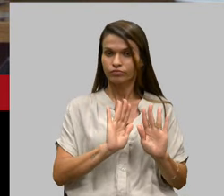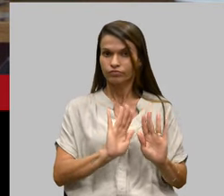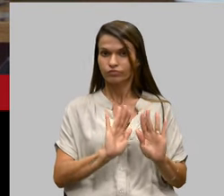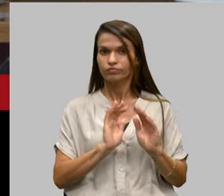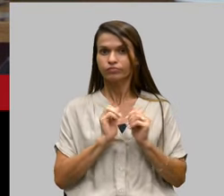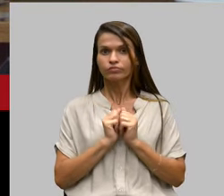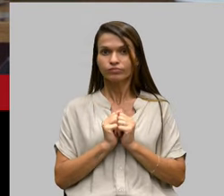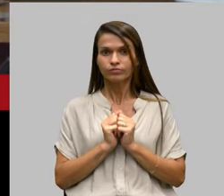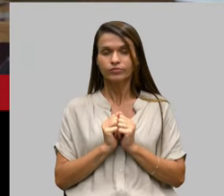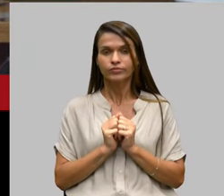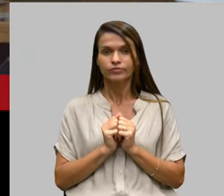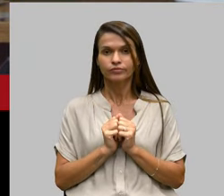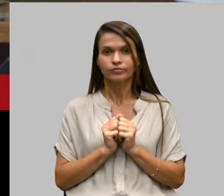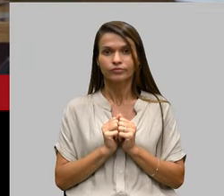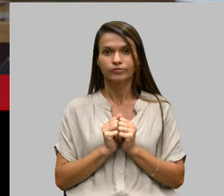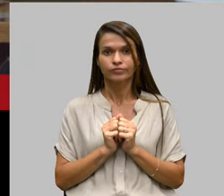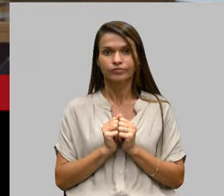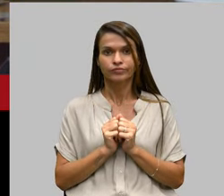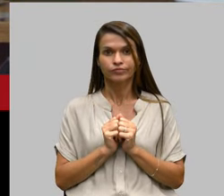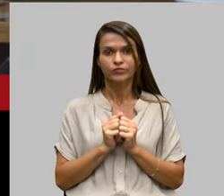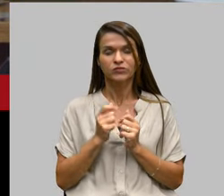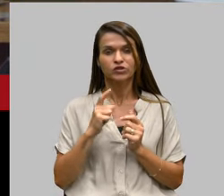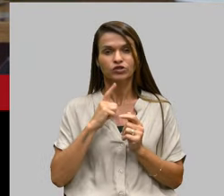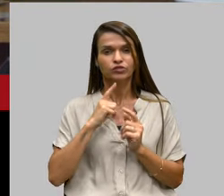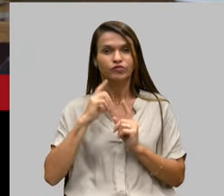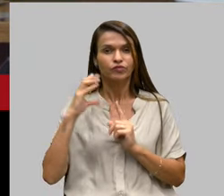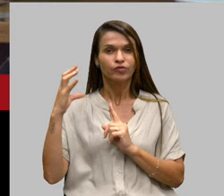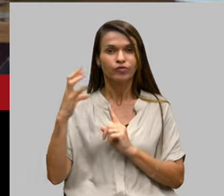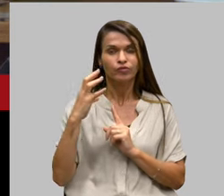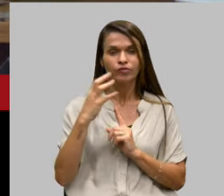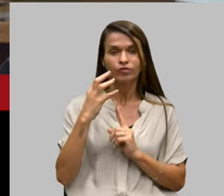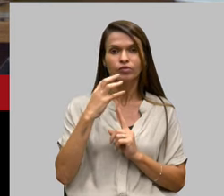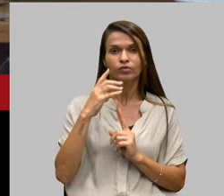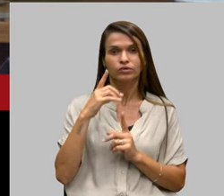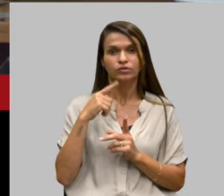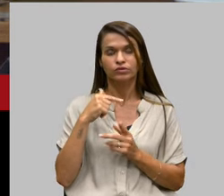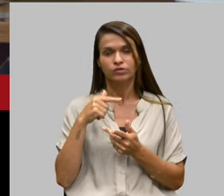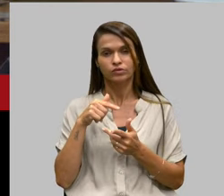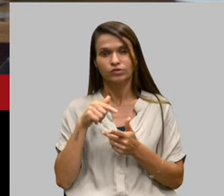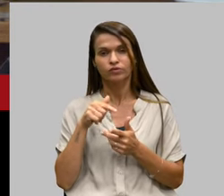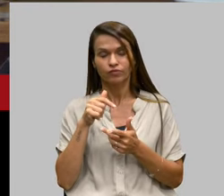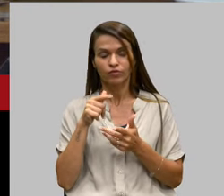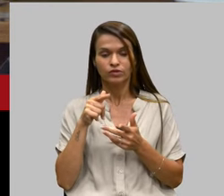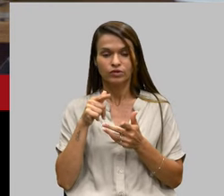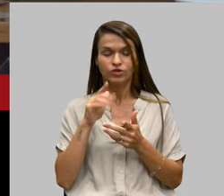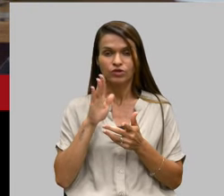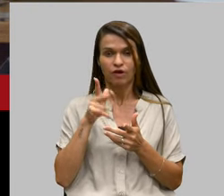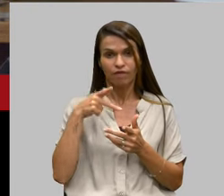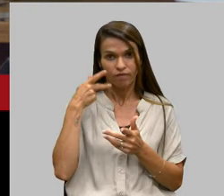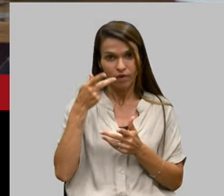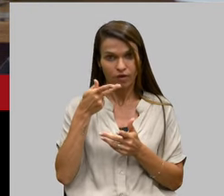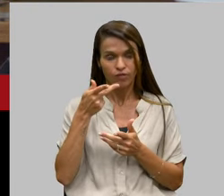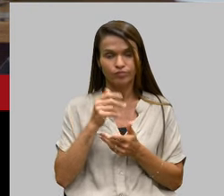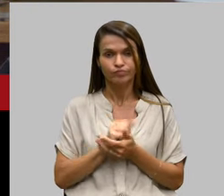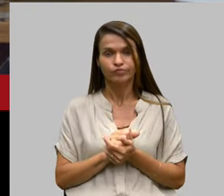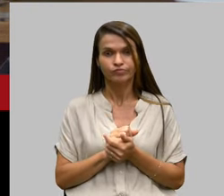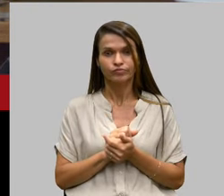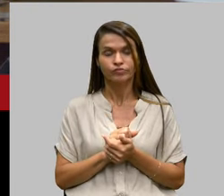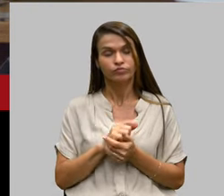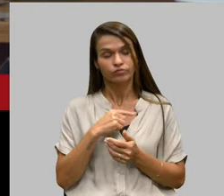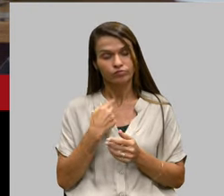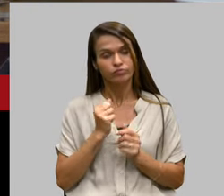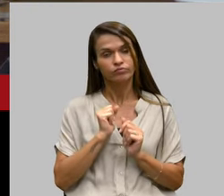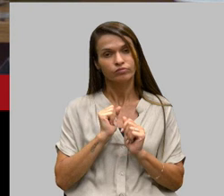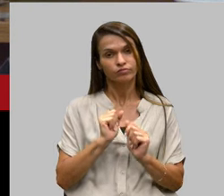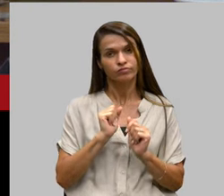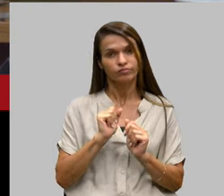médicos eh foram afetados aqui nessa situação que que você relatou né Eh nós podemos fazer